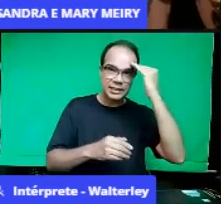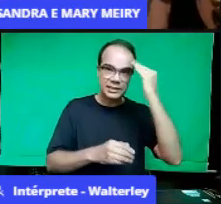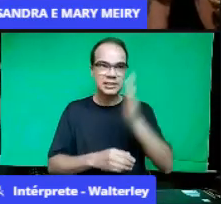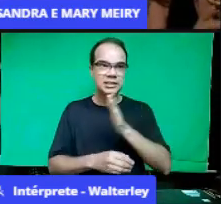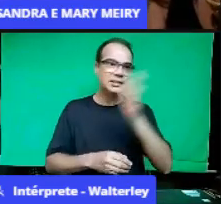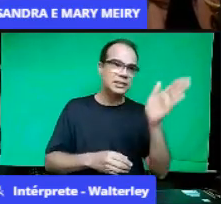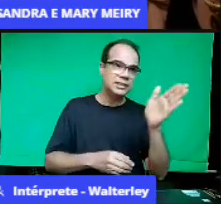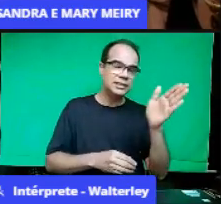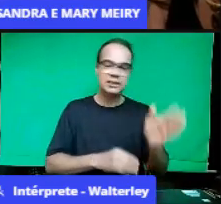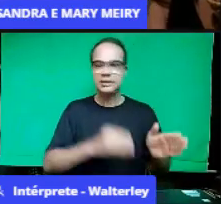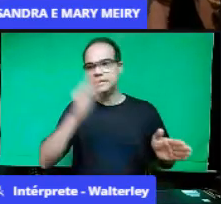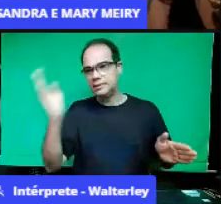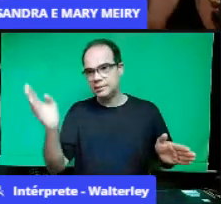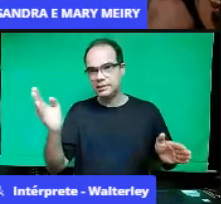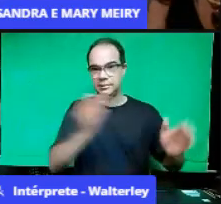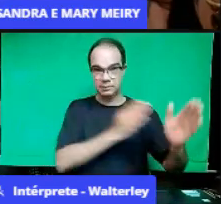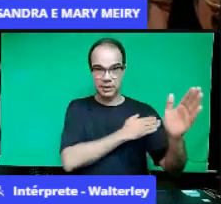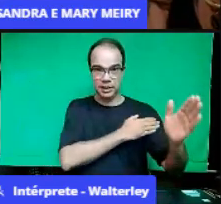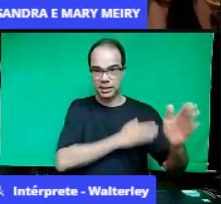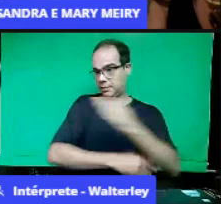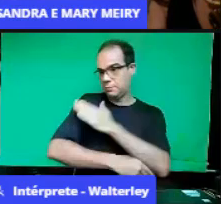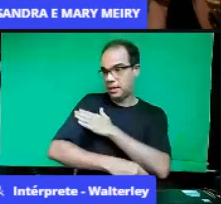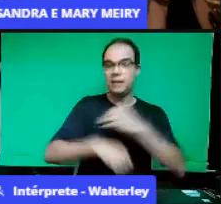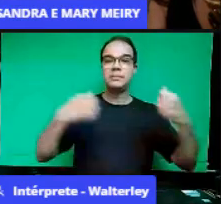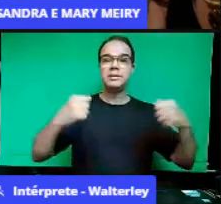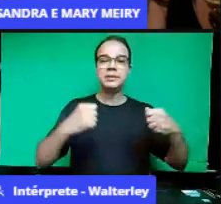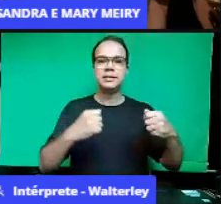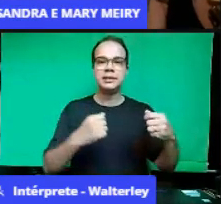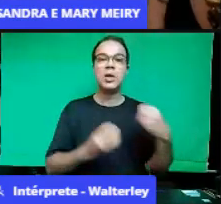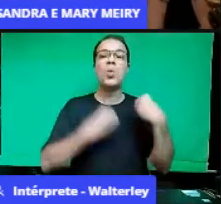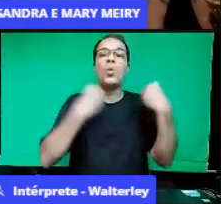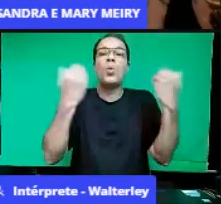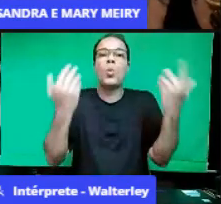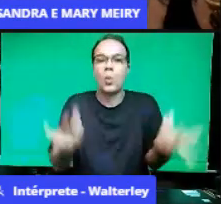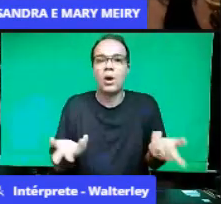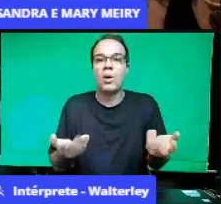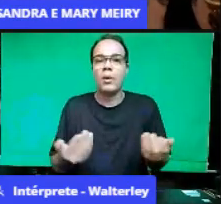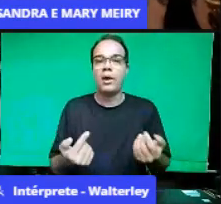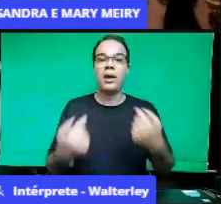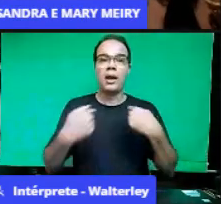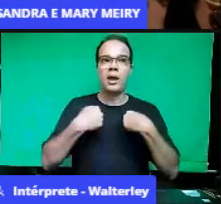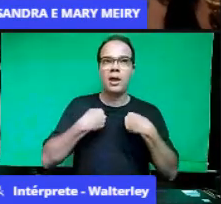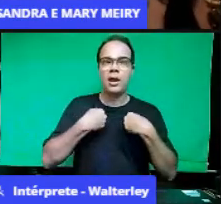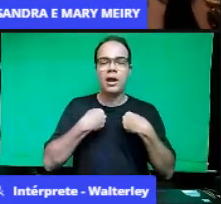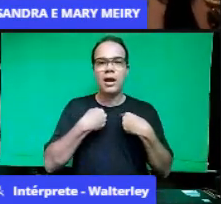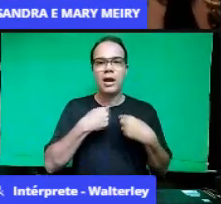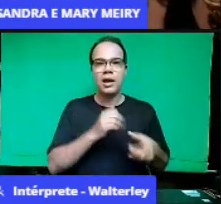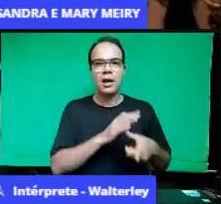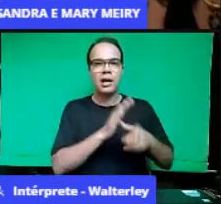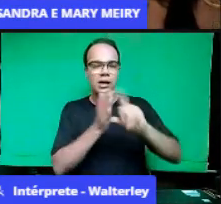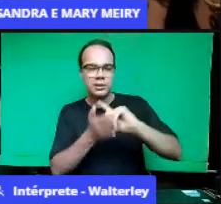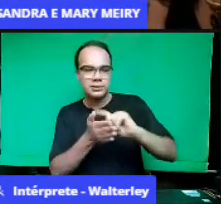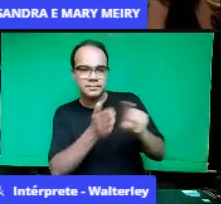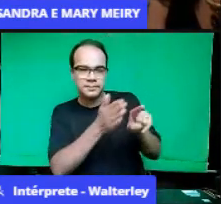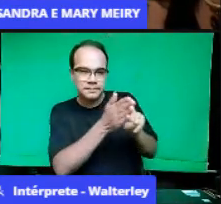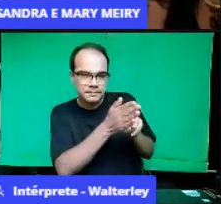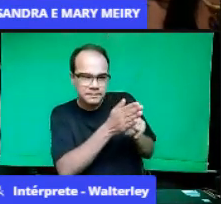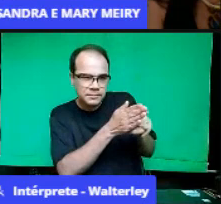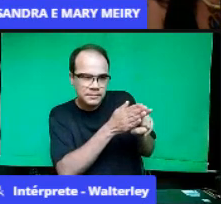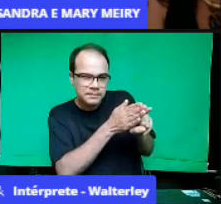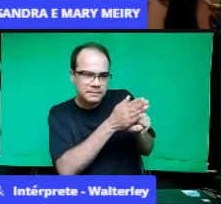Reavaliação. Essa reavaliação, como eu já falei no slide anterior, ela não se trata só de uma reavaliação